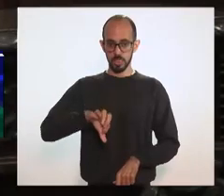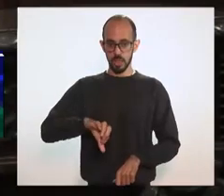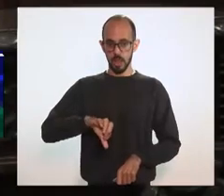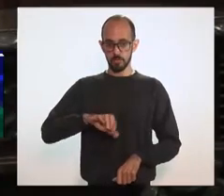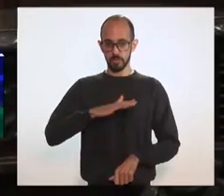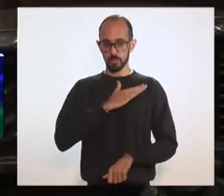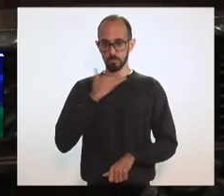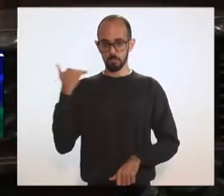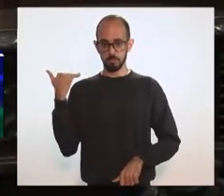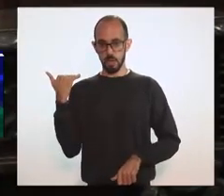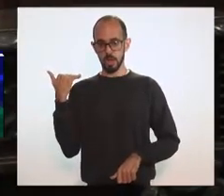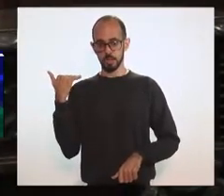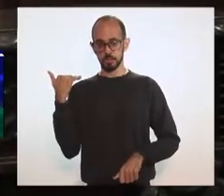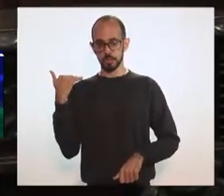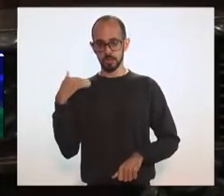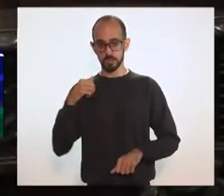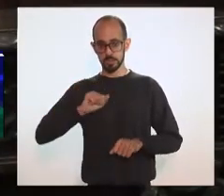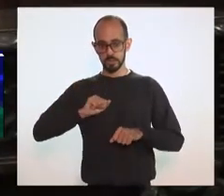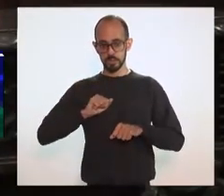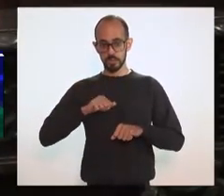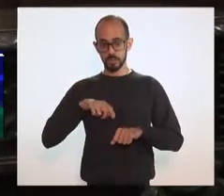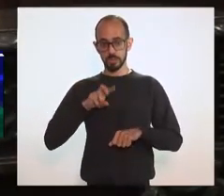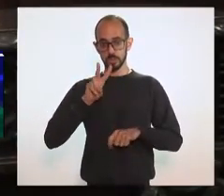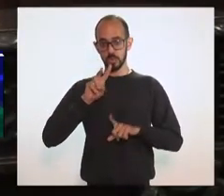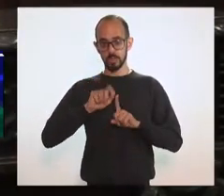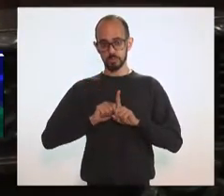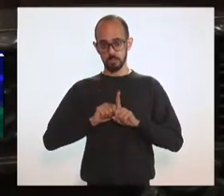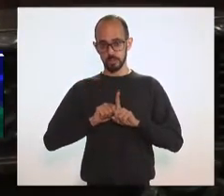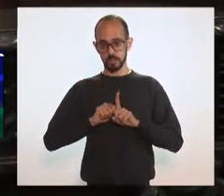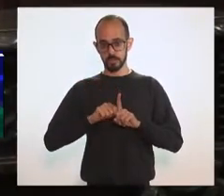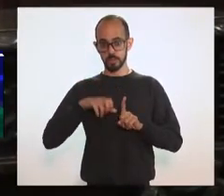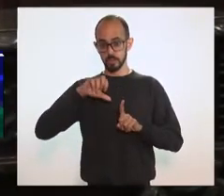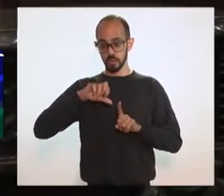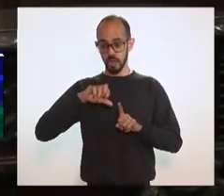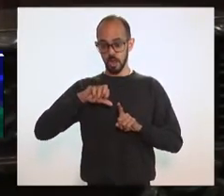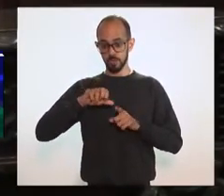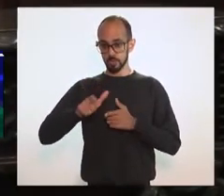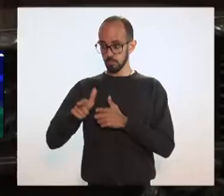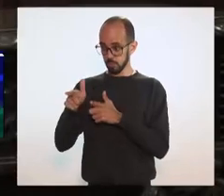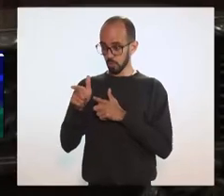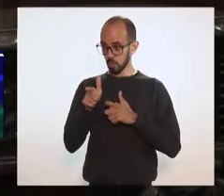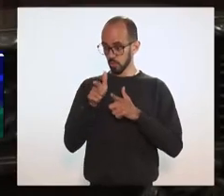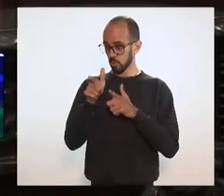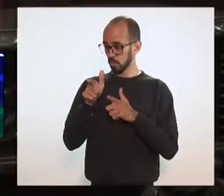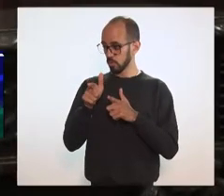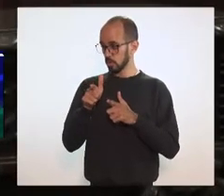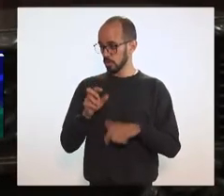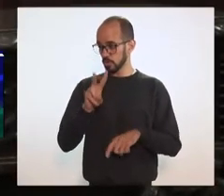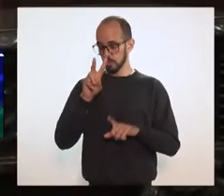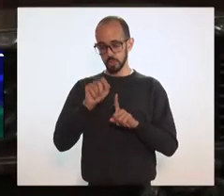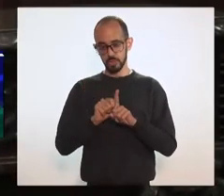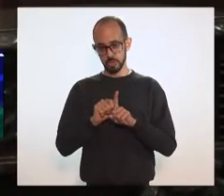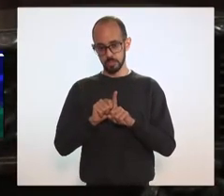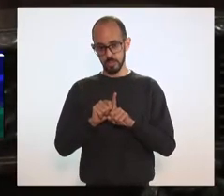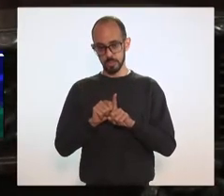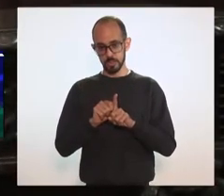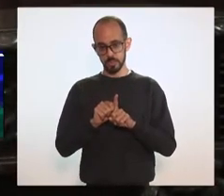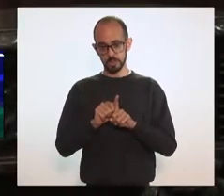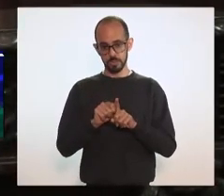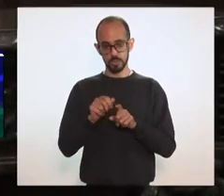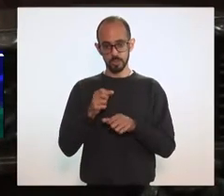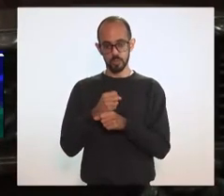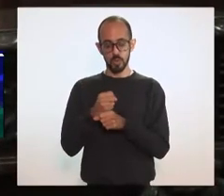9 chacinas nos últimos 2 meses, ou melhor, nos primeiros 2 meses do ano